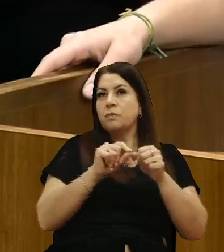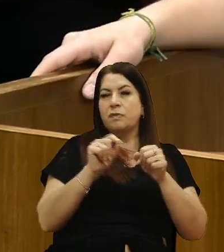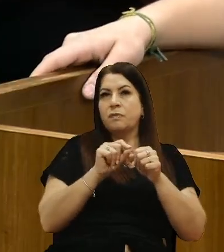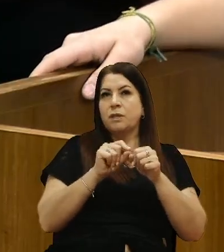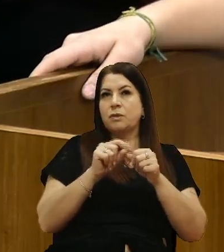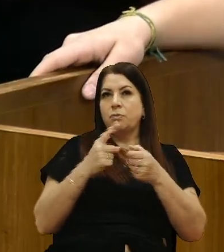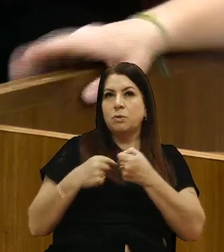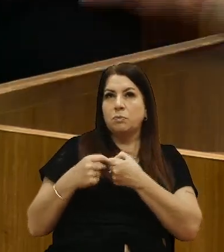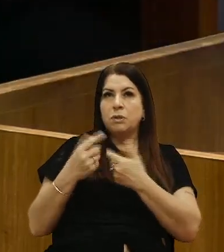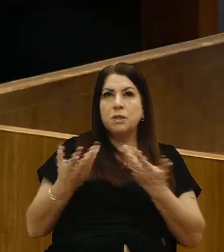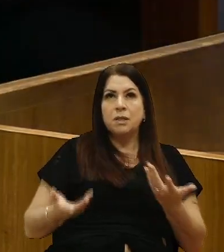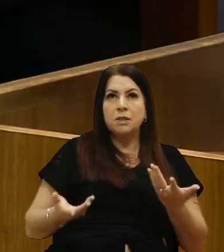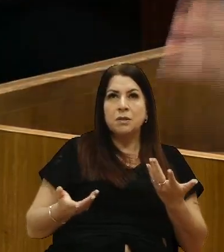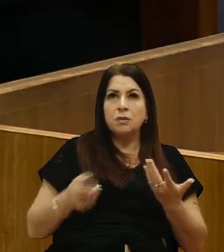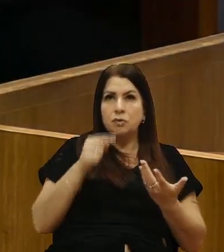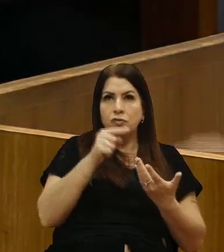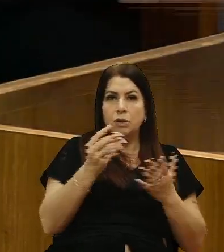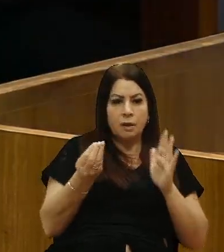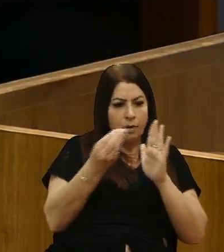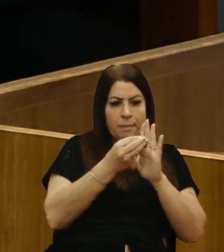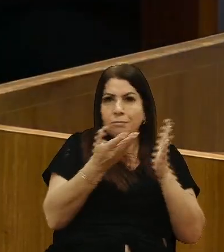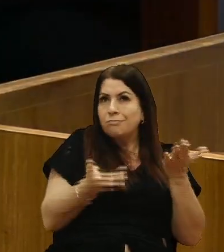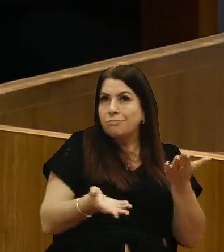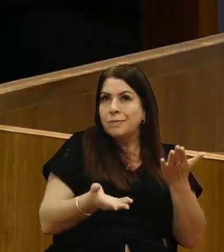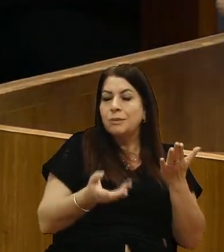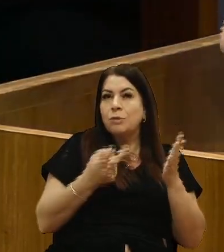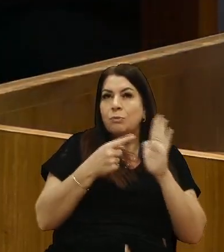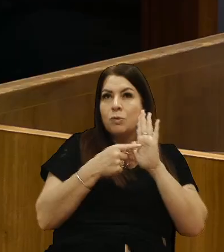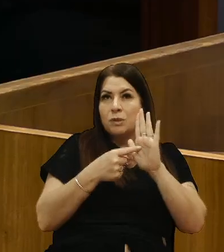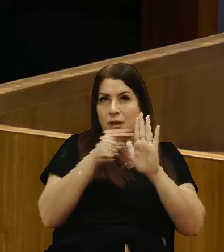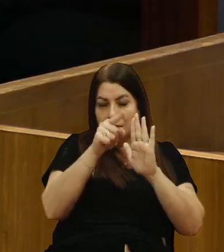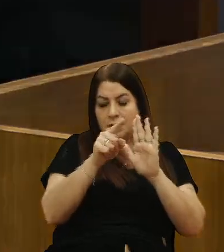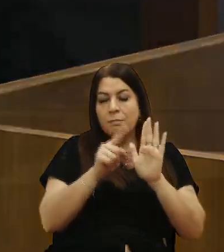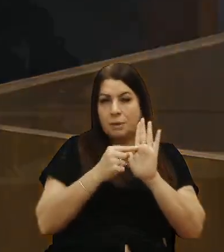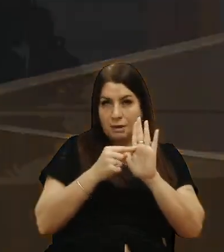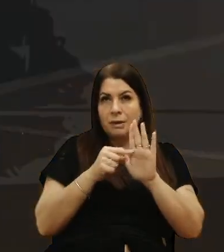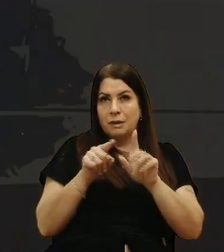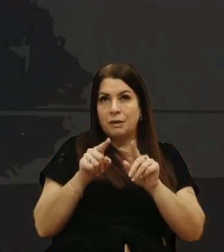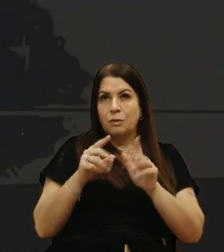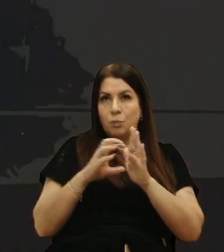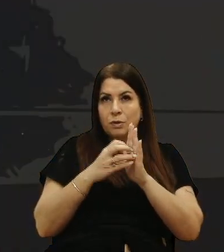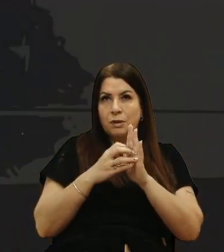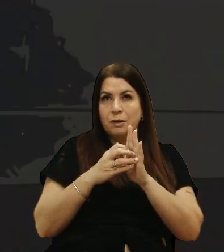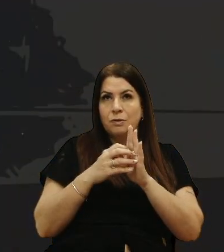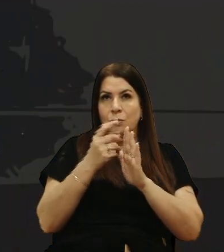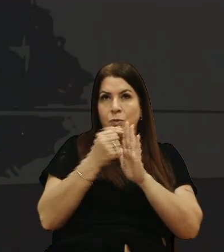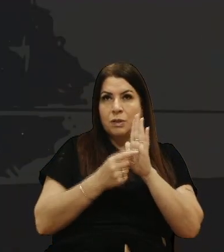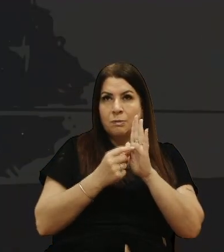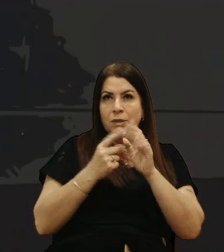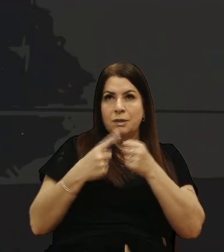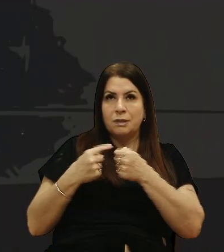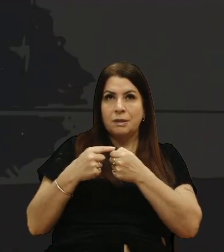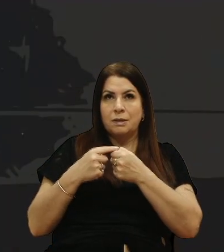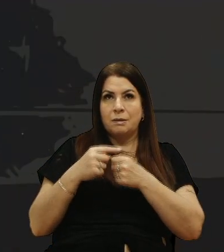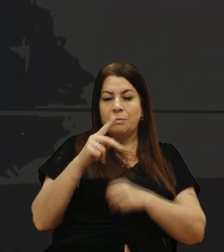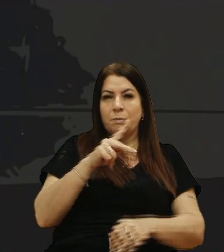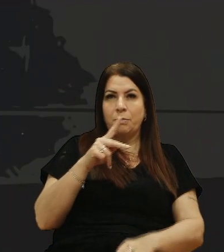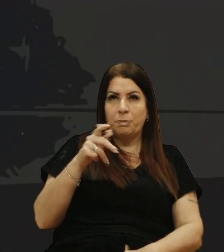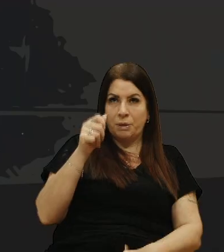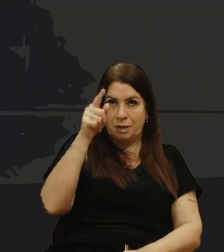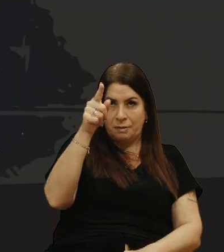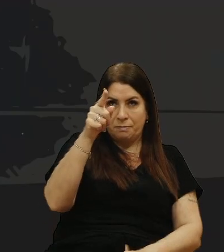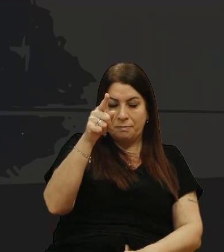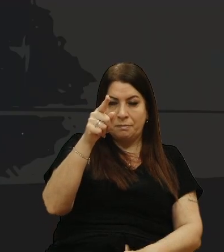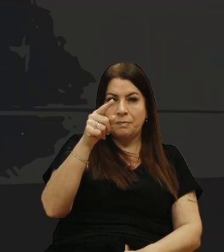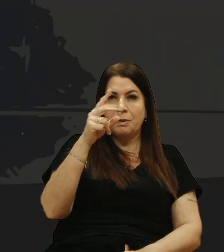nosso município, sendo que já estava previsto. E eu quero mostrar aqui, gente, trouxe os dados do orçamento da nossa cidade, do PPA, esse aqui é o